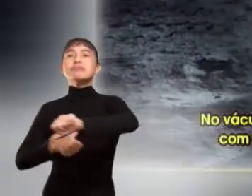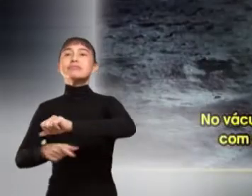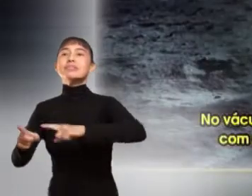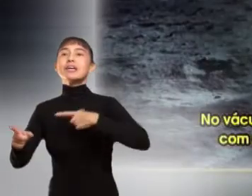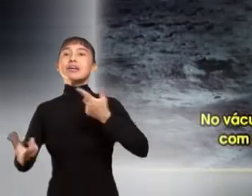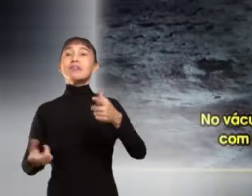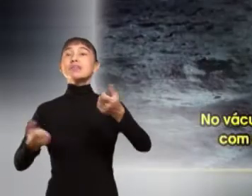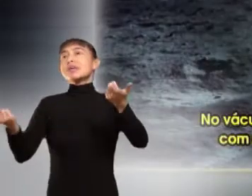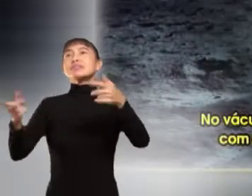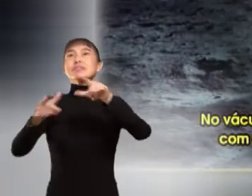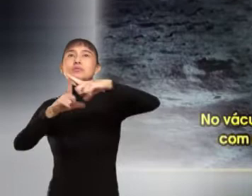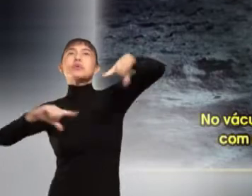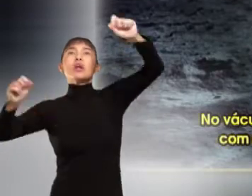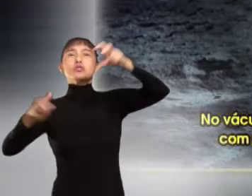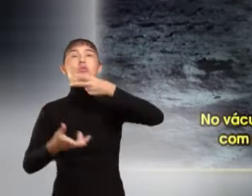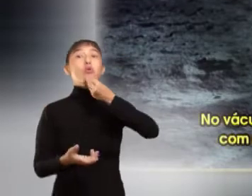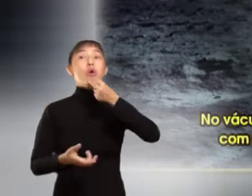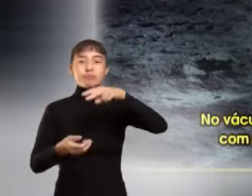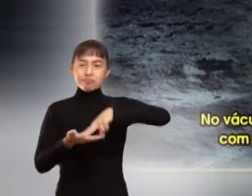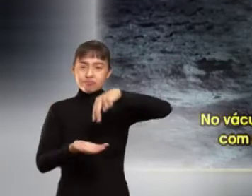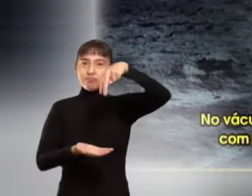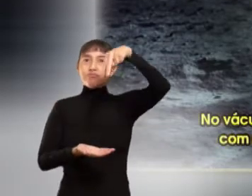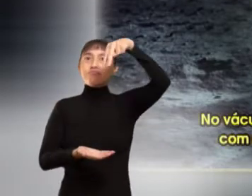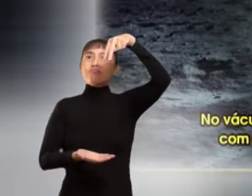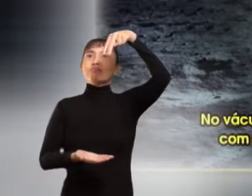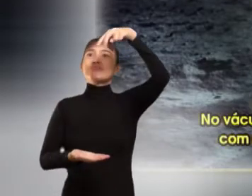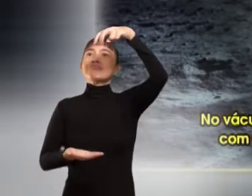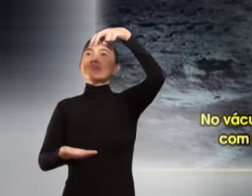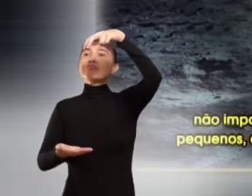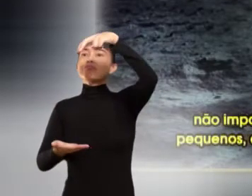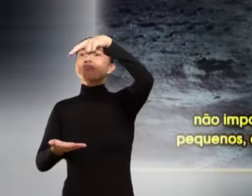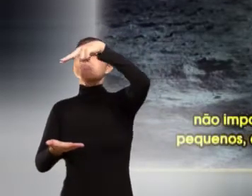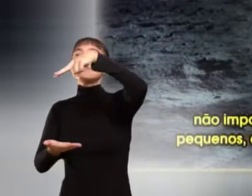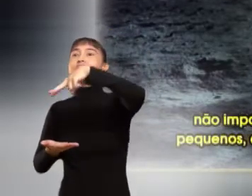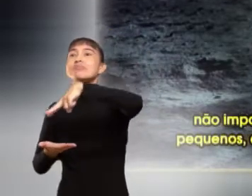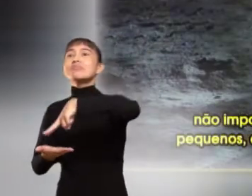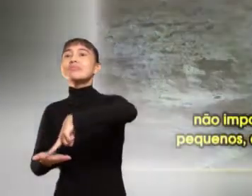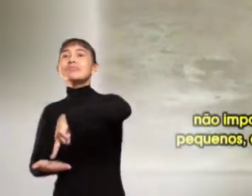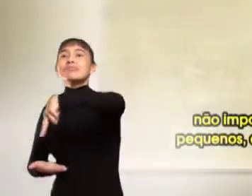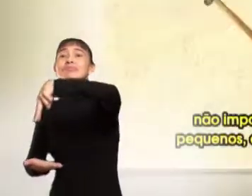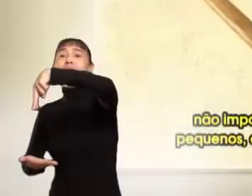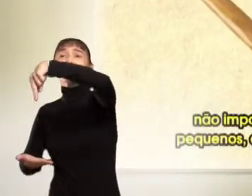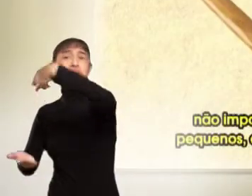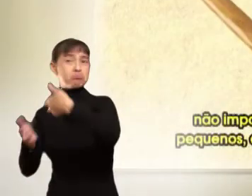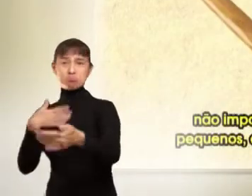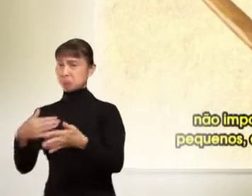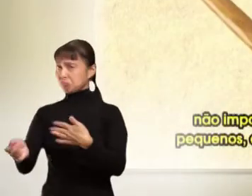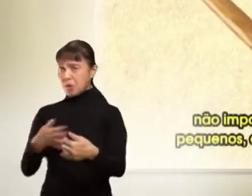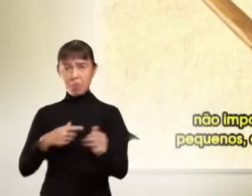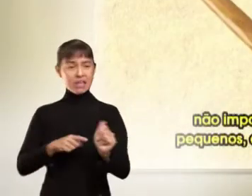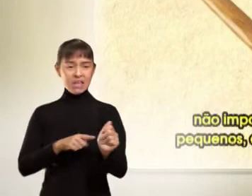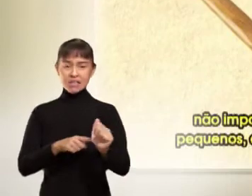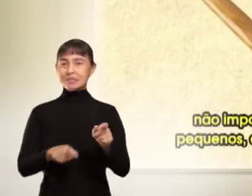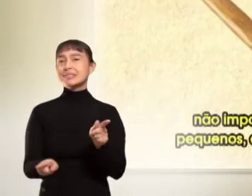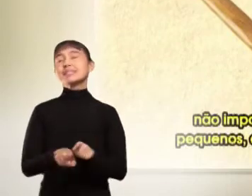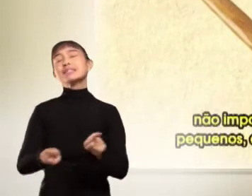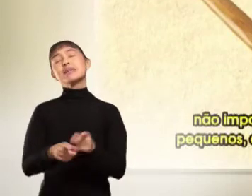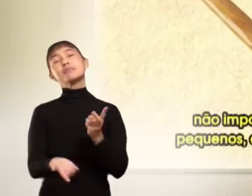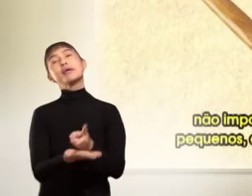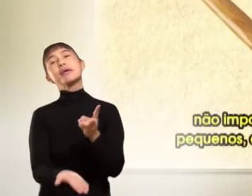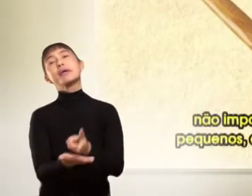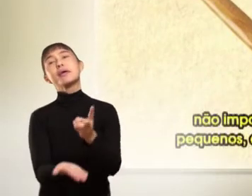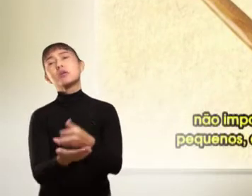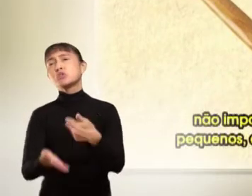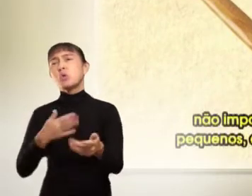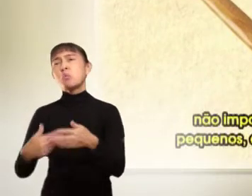No vácuo, todos os corpos caem com a mesma aceleração, não importando se são grandes ou pequenos